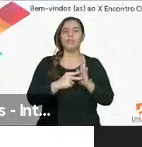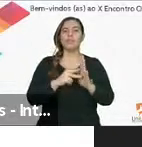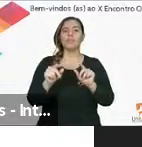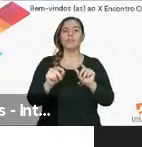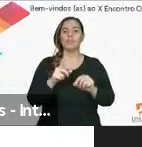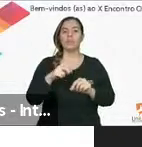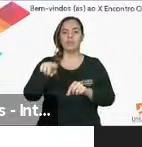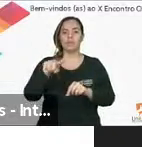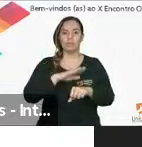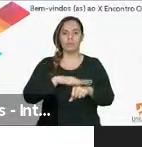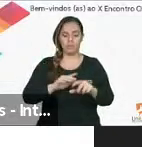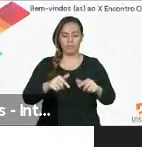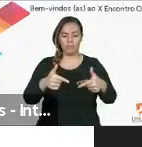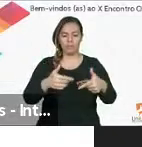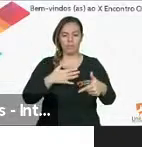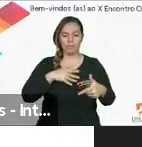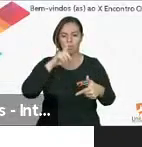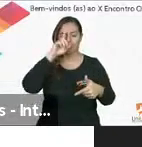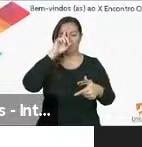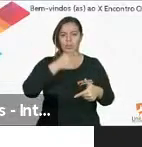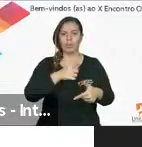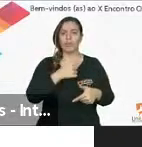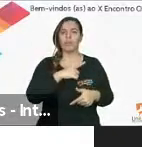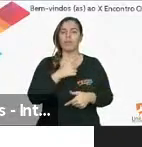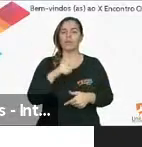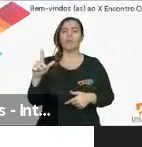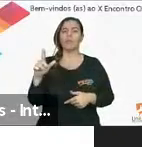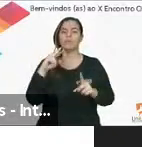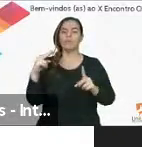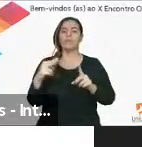que eu estou mandando. A outro lado, leva